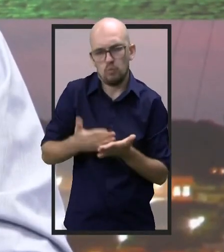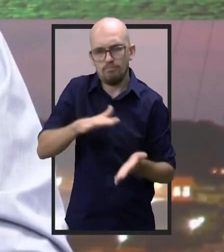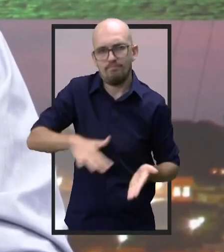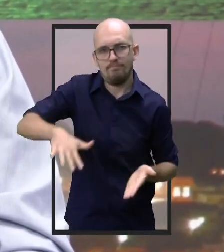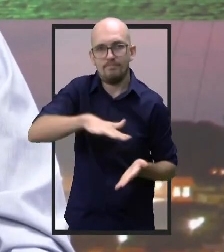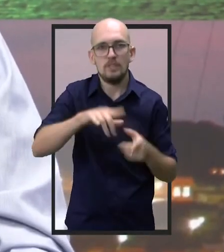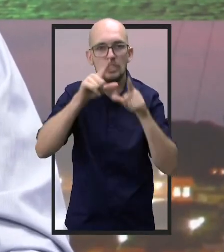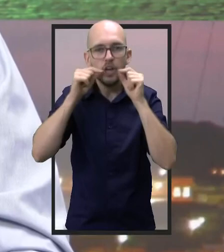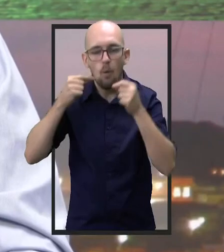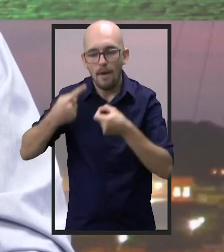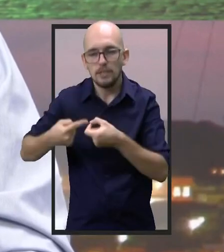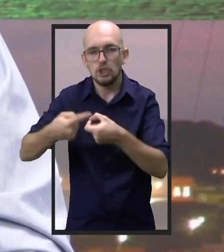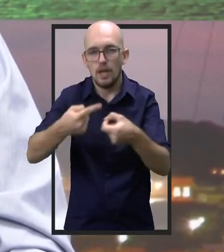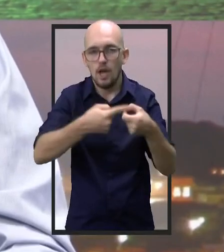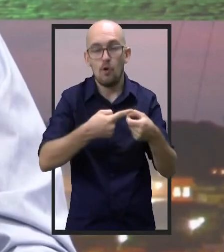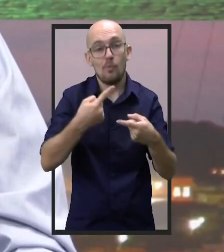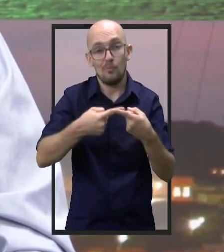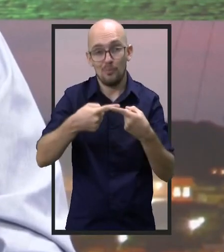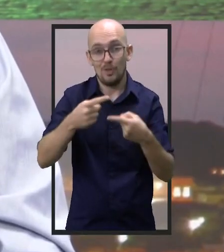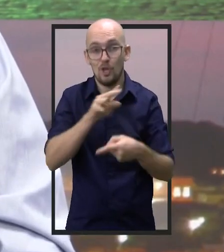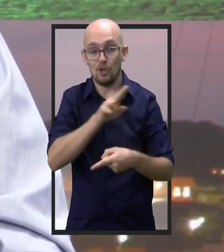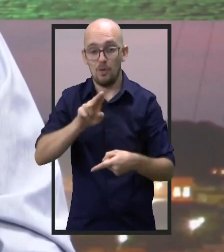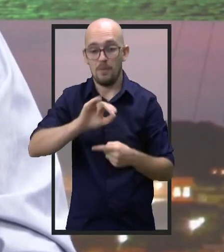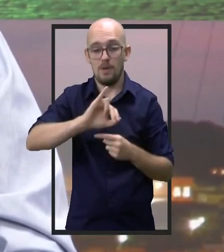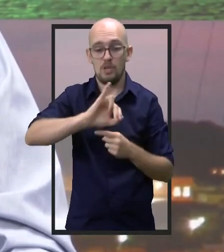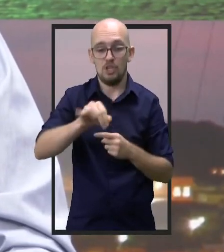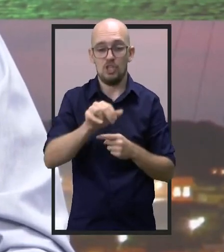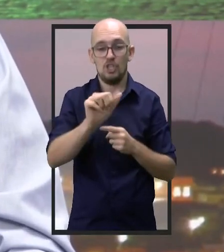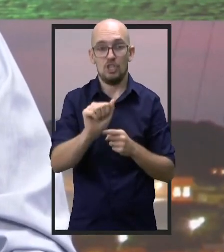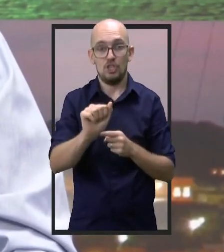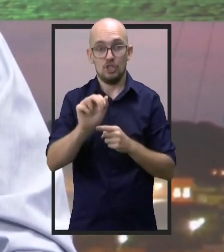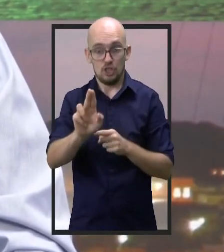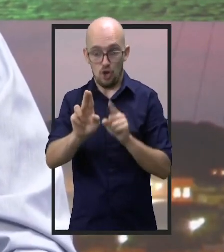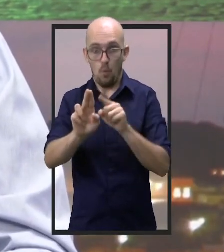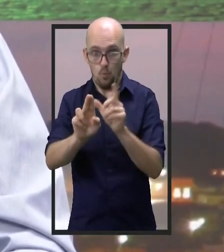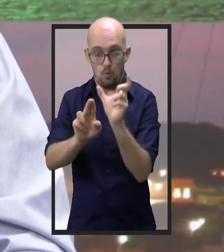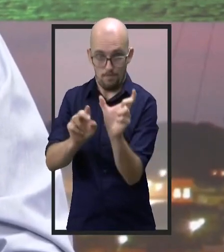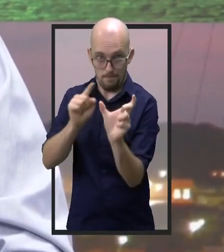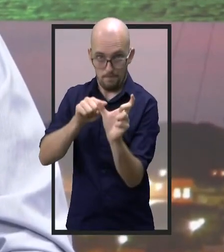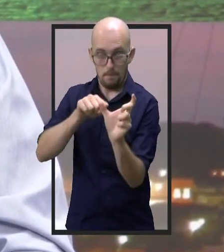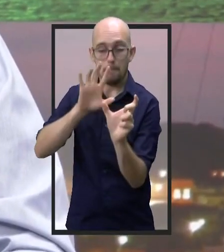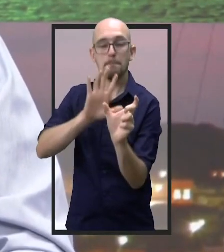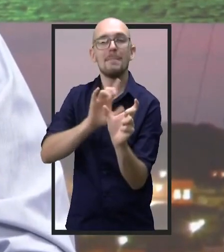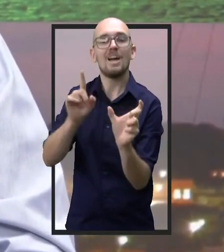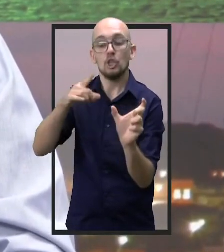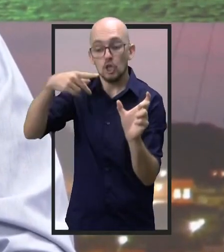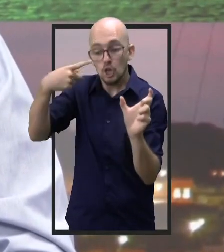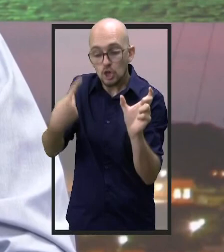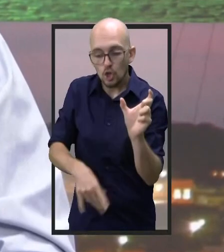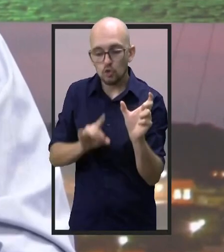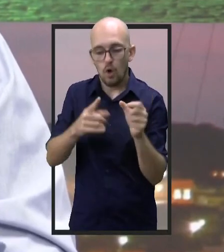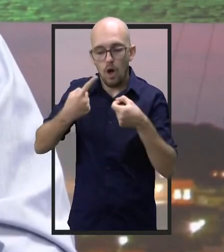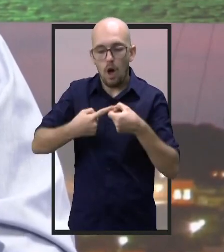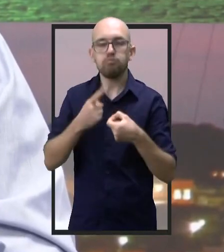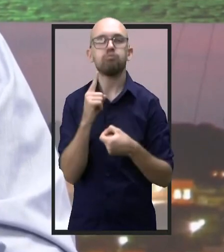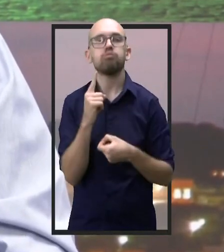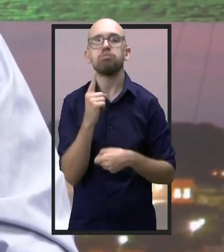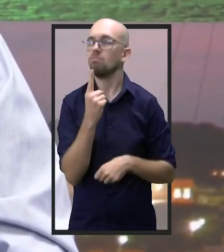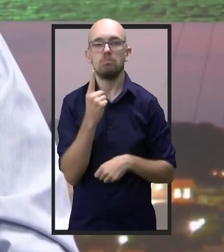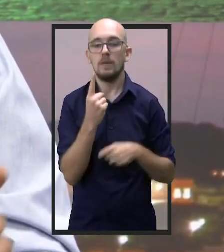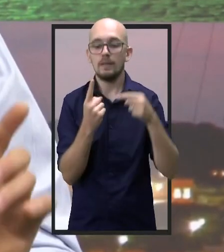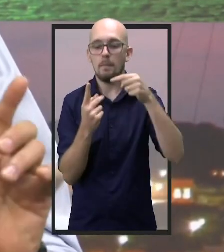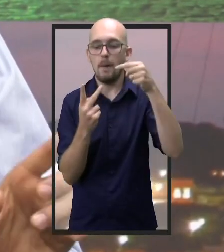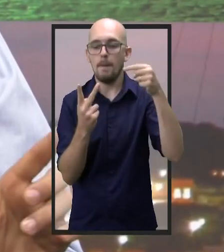isso, já só empresta o nome à nossa regional. Então, sempre quando eu não falo da minha cidade, eu falo da minha região, já só empresto o